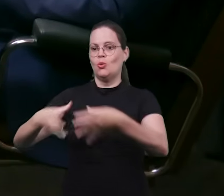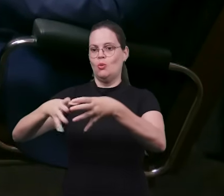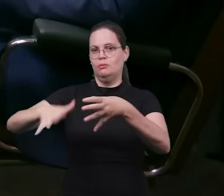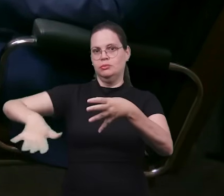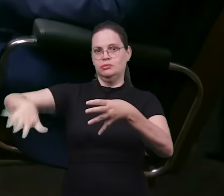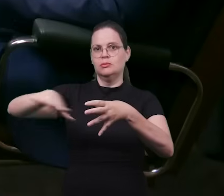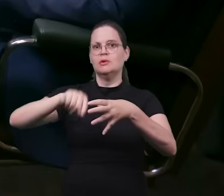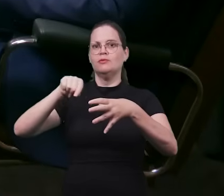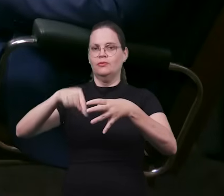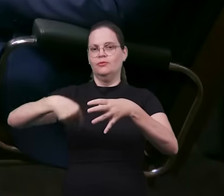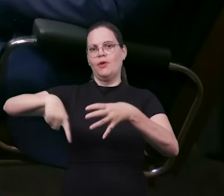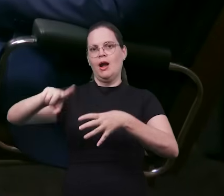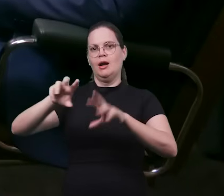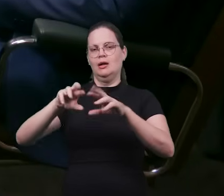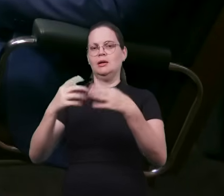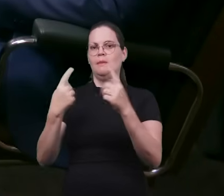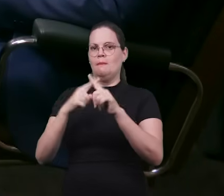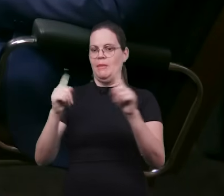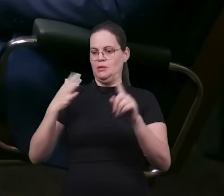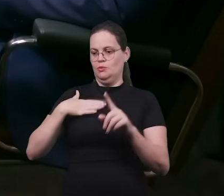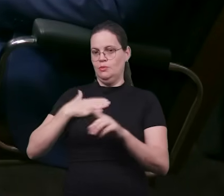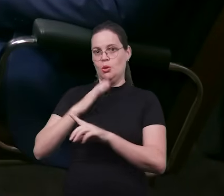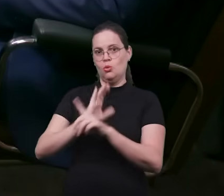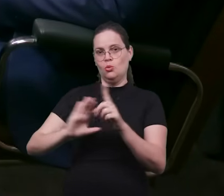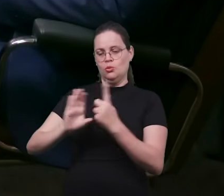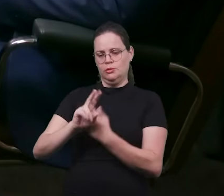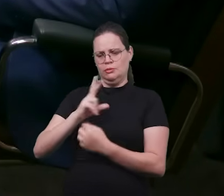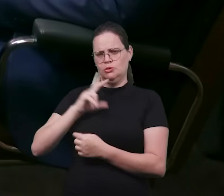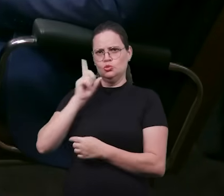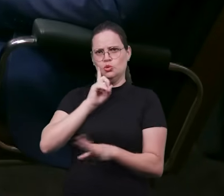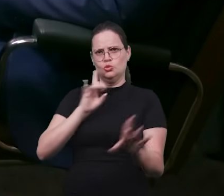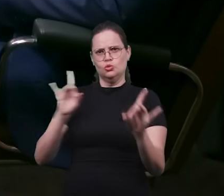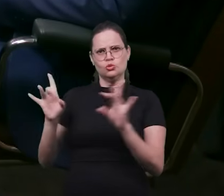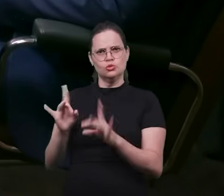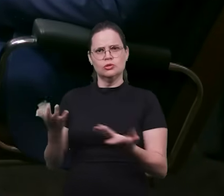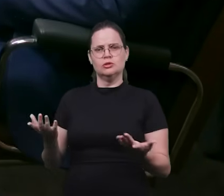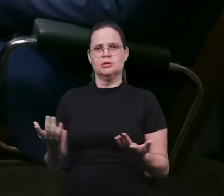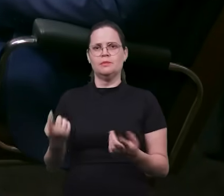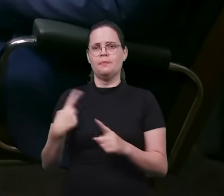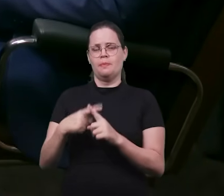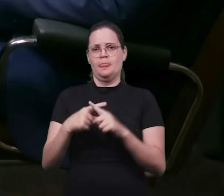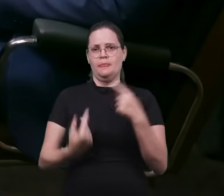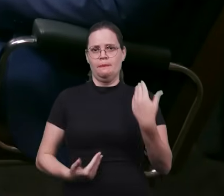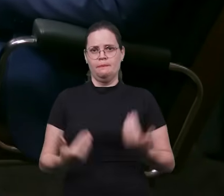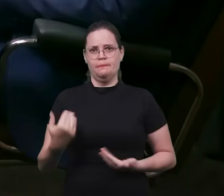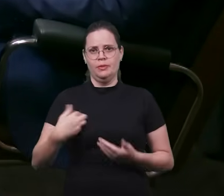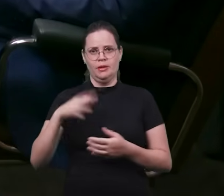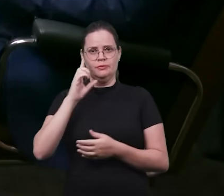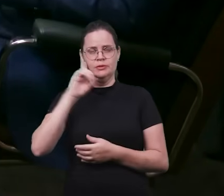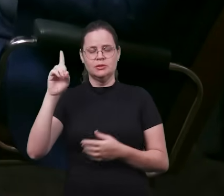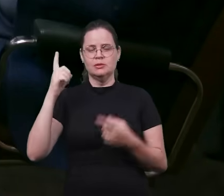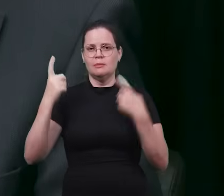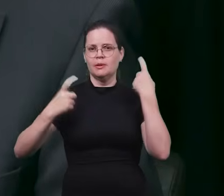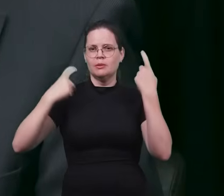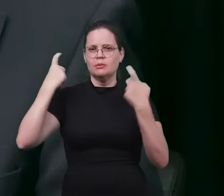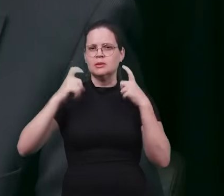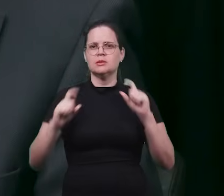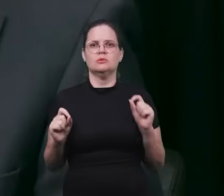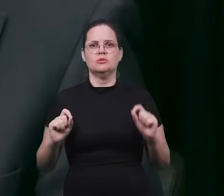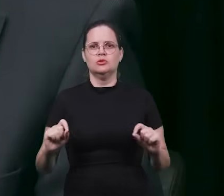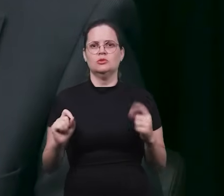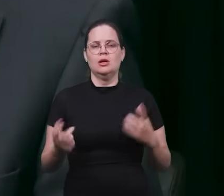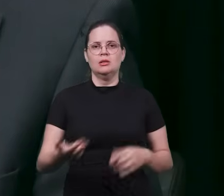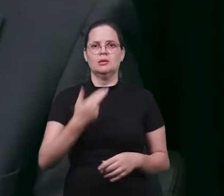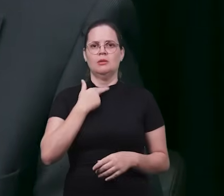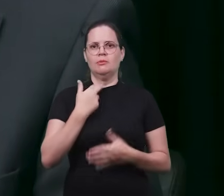Senhor. Mas o nosso culto é contínuo. O servo de Deus ele tem uma preocupação de não perder